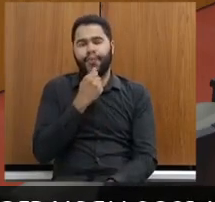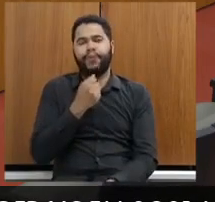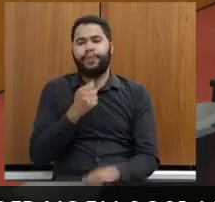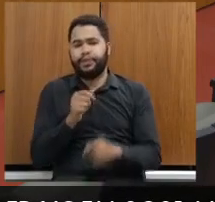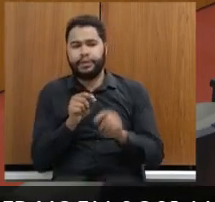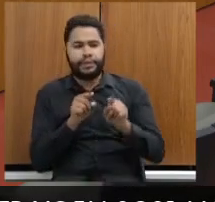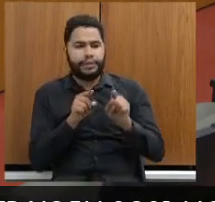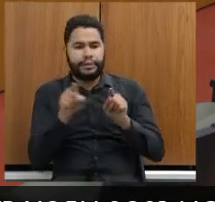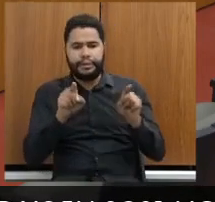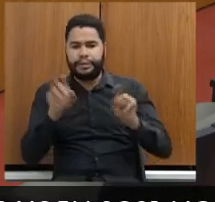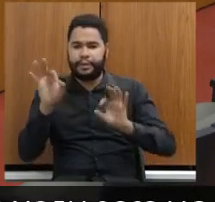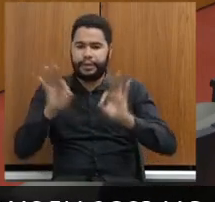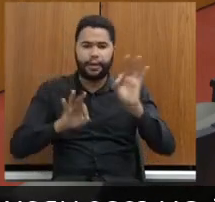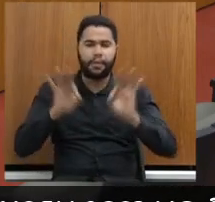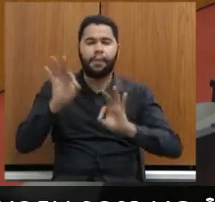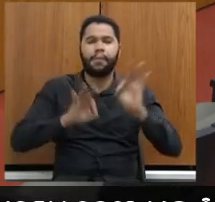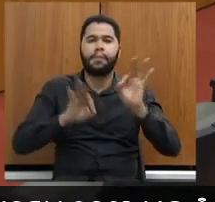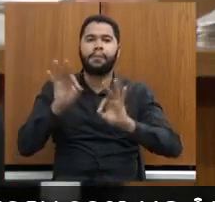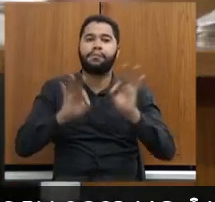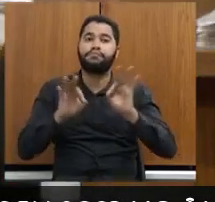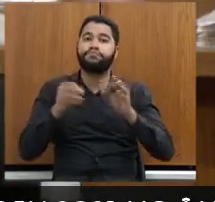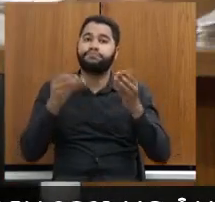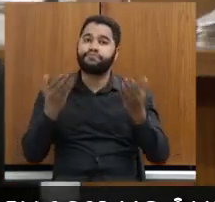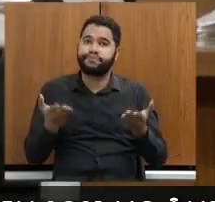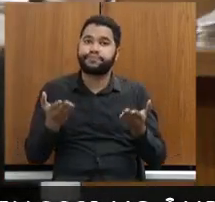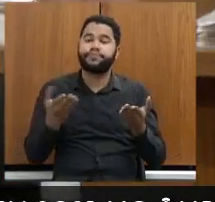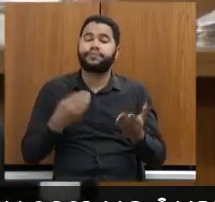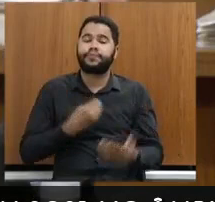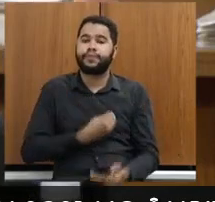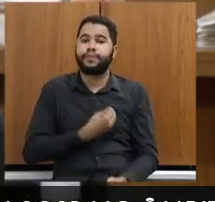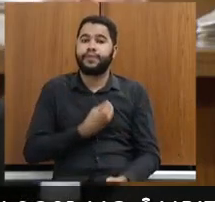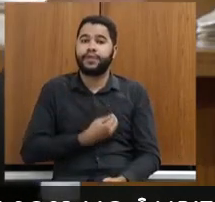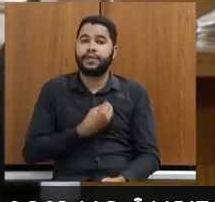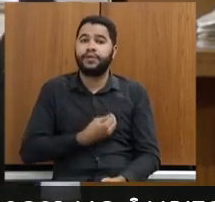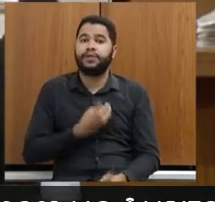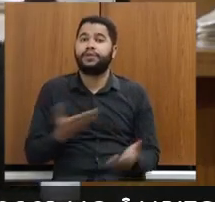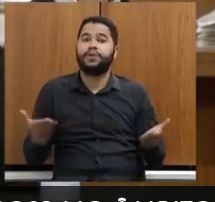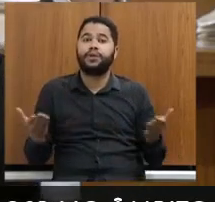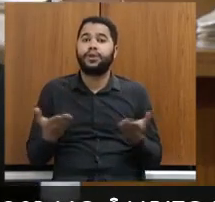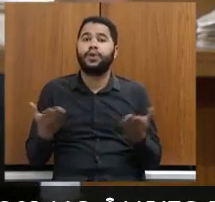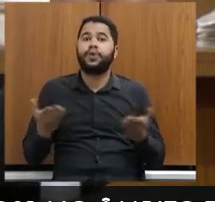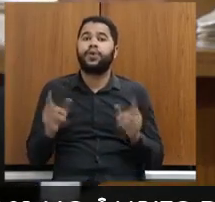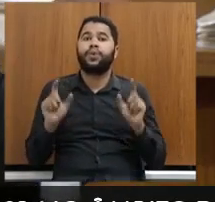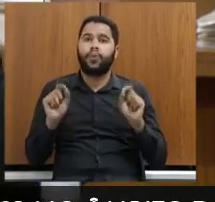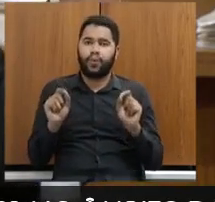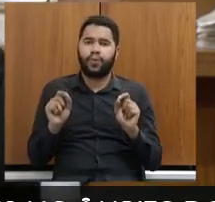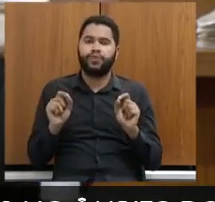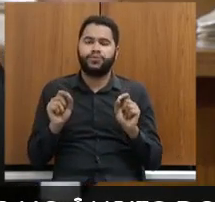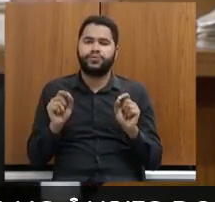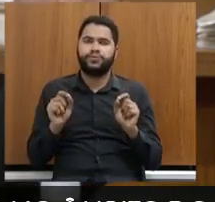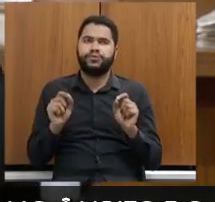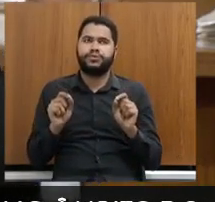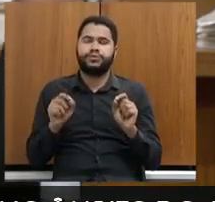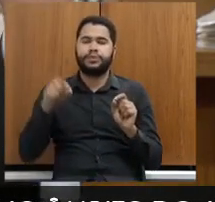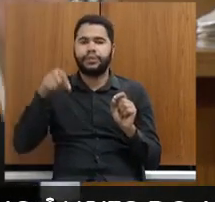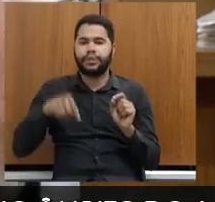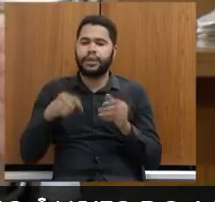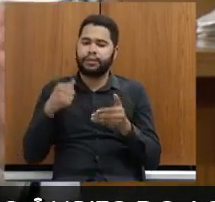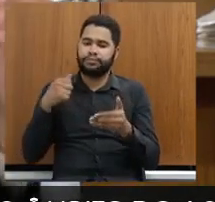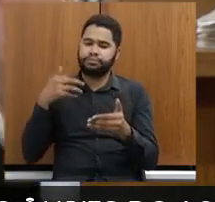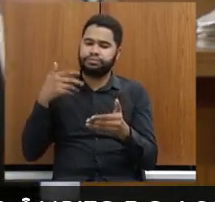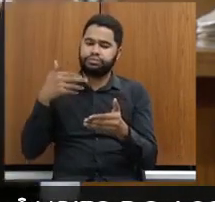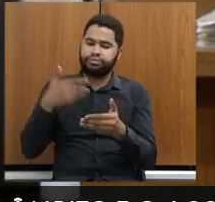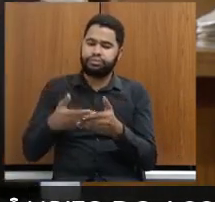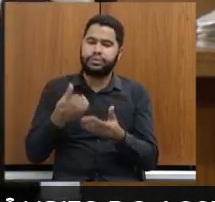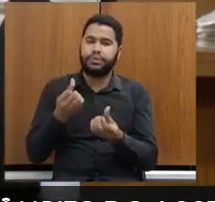redistribuição E para isso existe neste momento já nesse ao longo